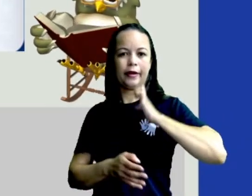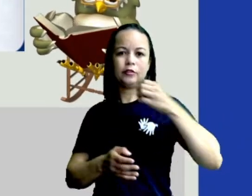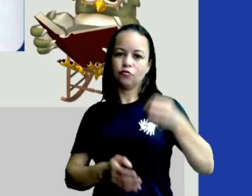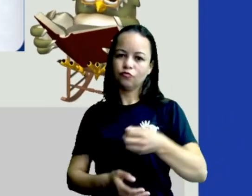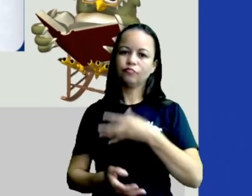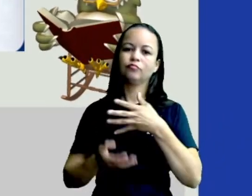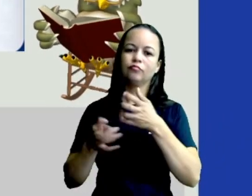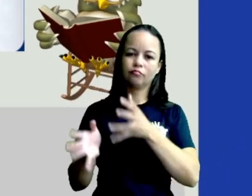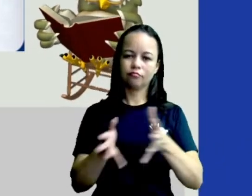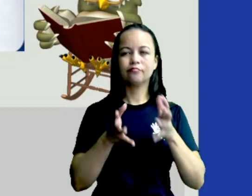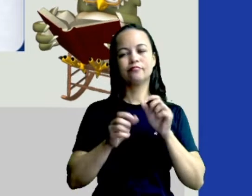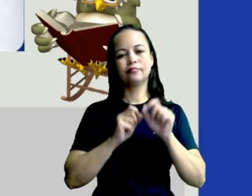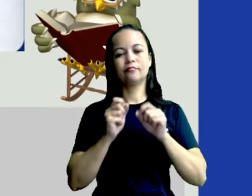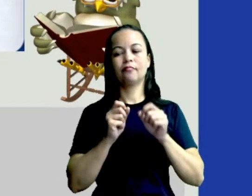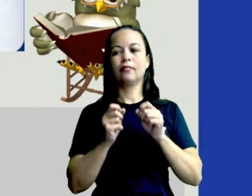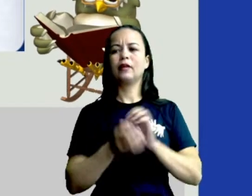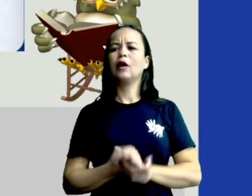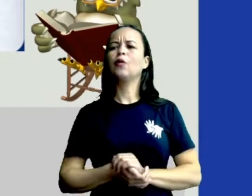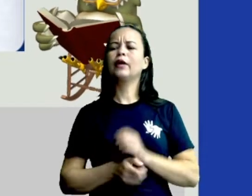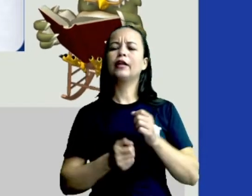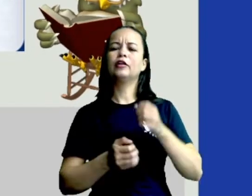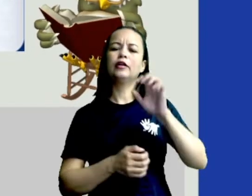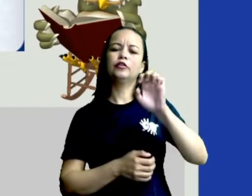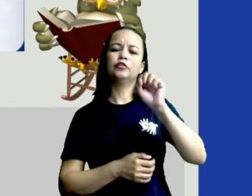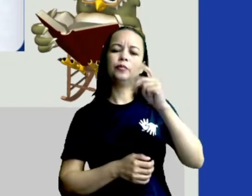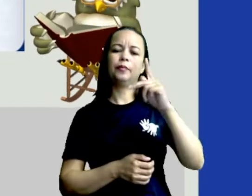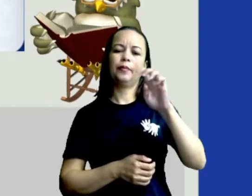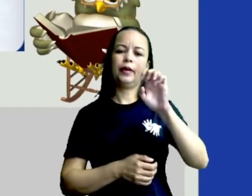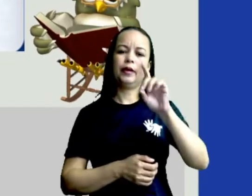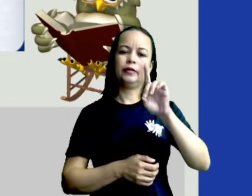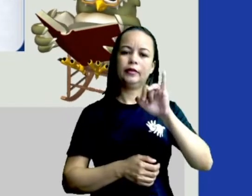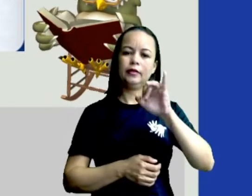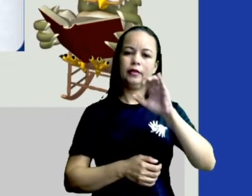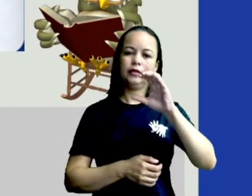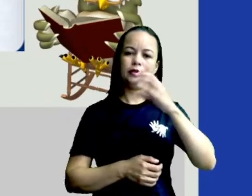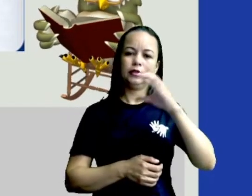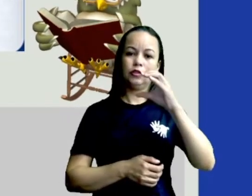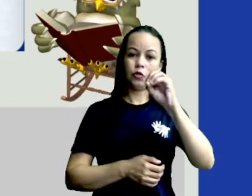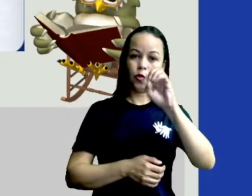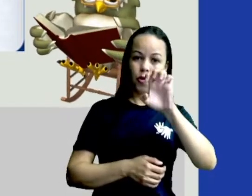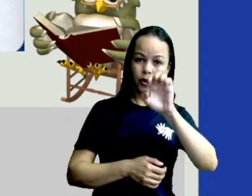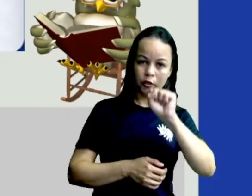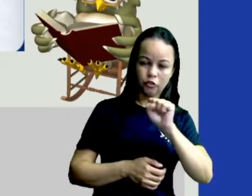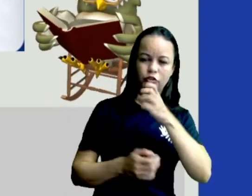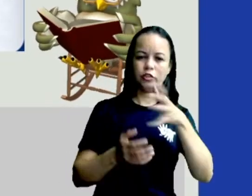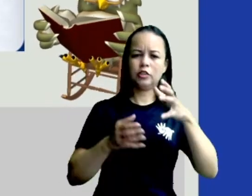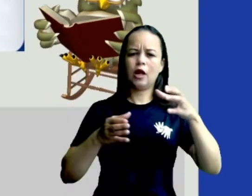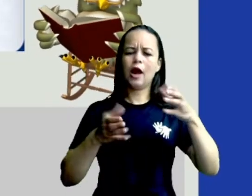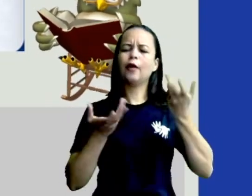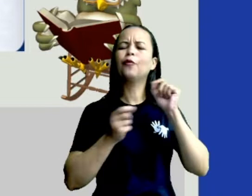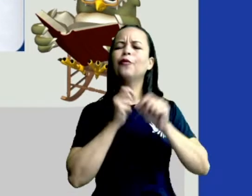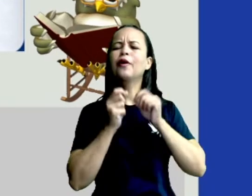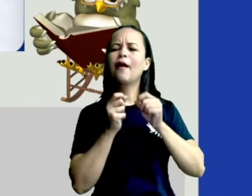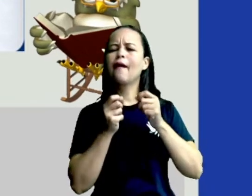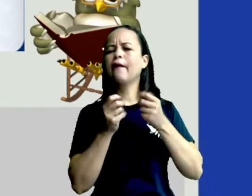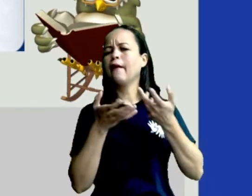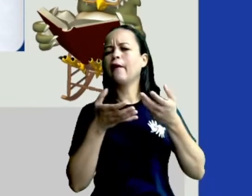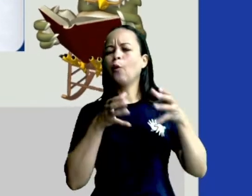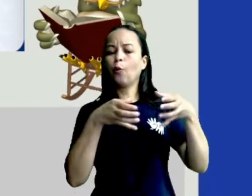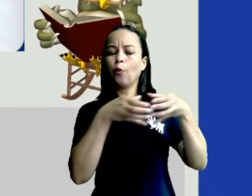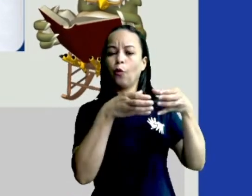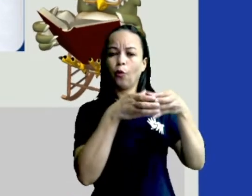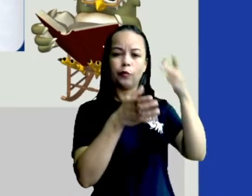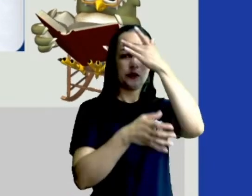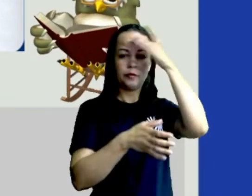realizadas então as expedições. O que eram expedições? Eram grupos de pessoas que iam vasculhar o